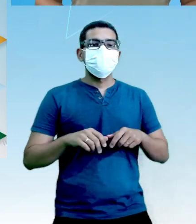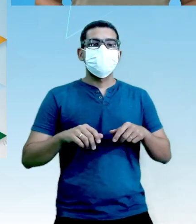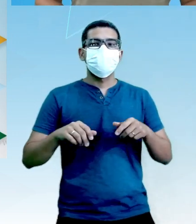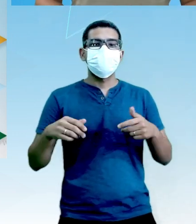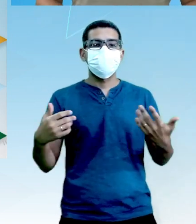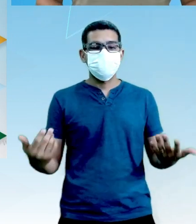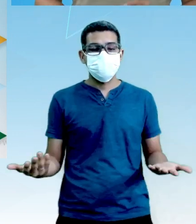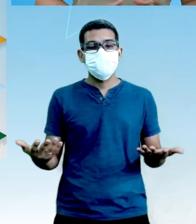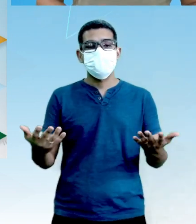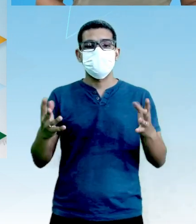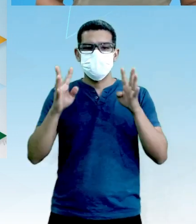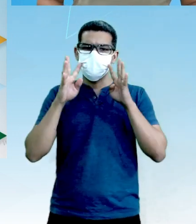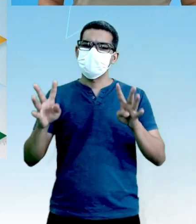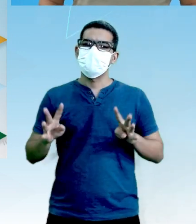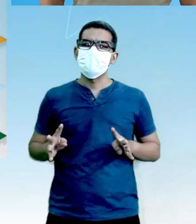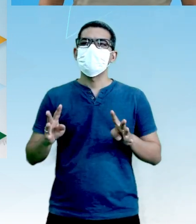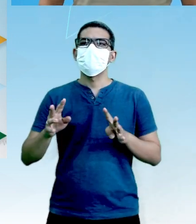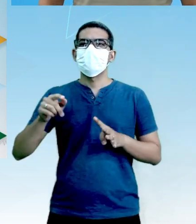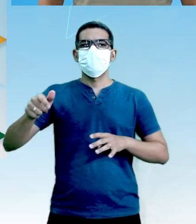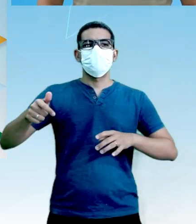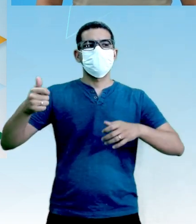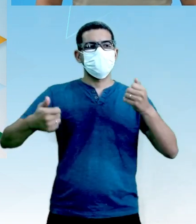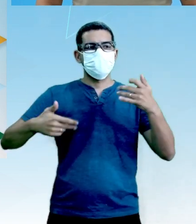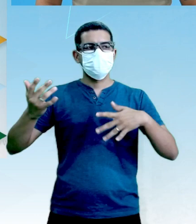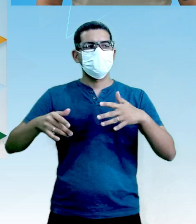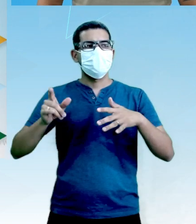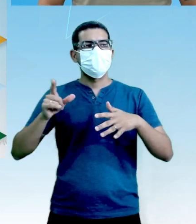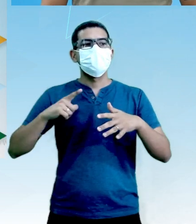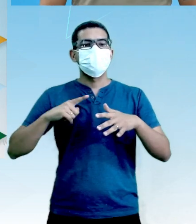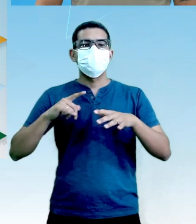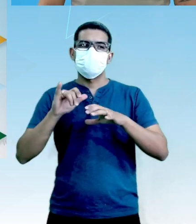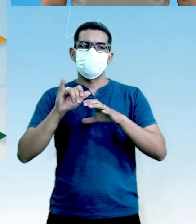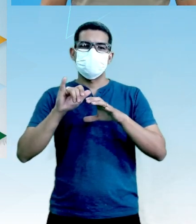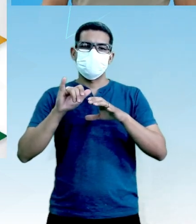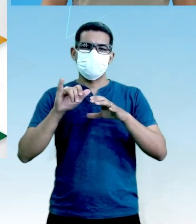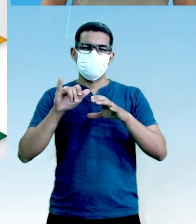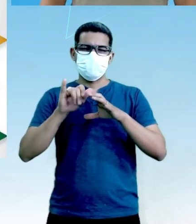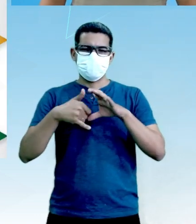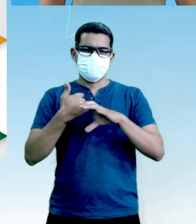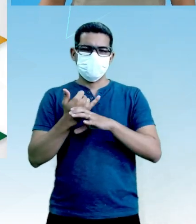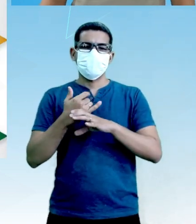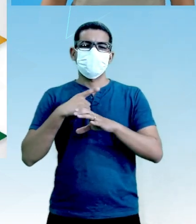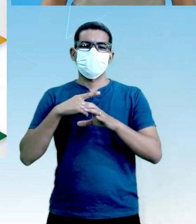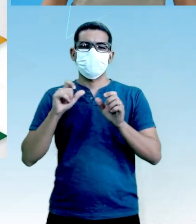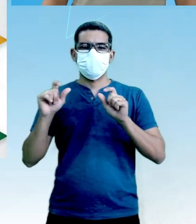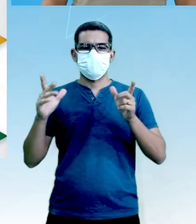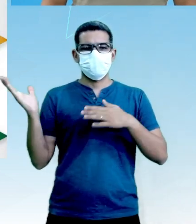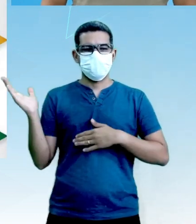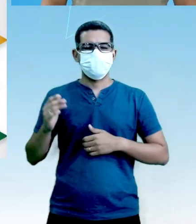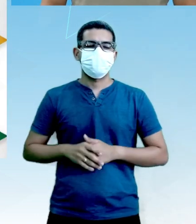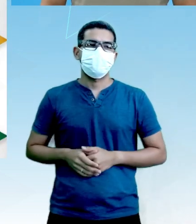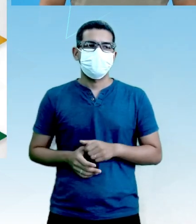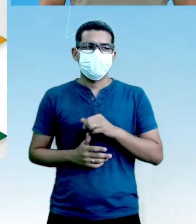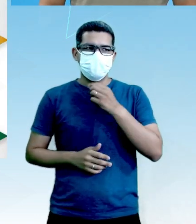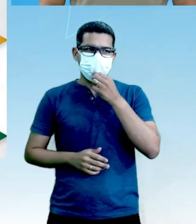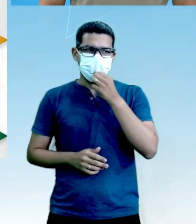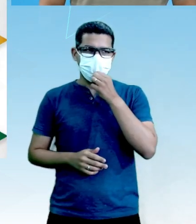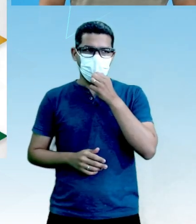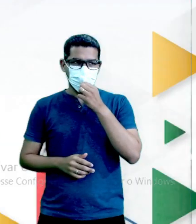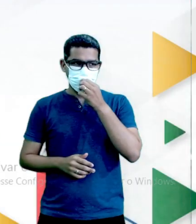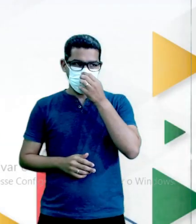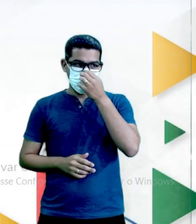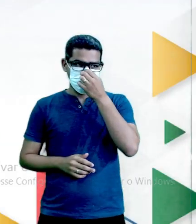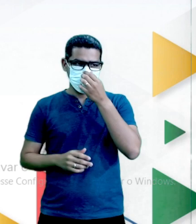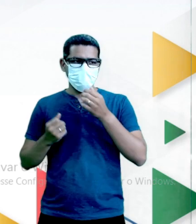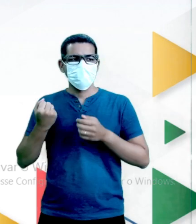presta bem atenção, pode também seguir aí nos canais que estão na nossa tela, tá bom? Bom, vou falar de números compostos e não tem como deixar